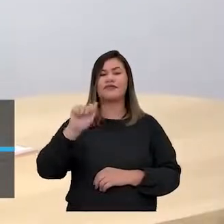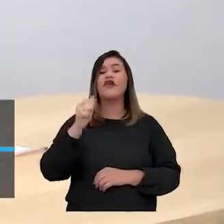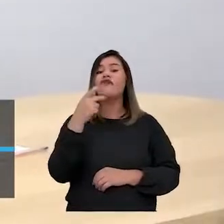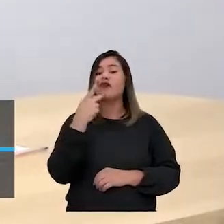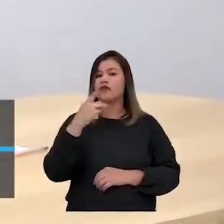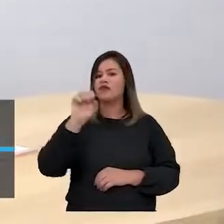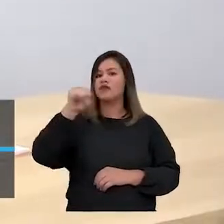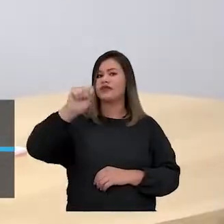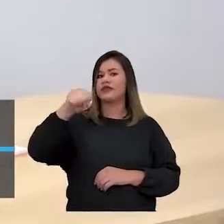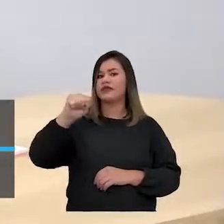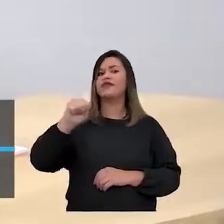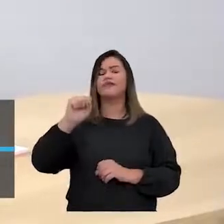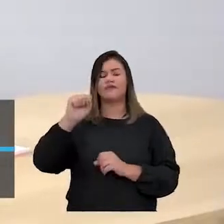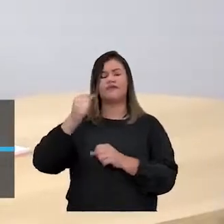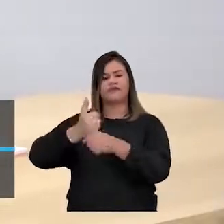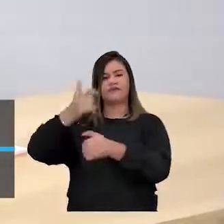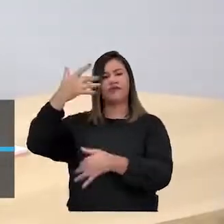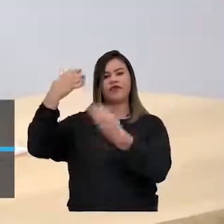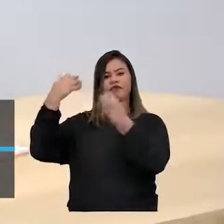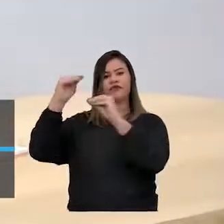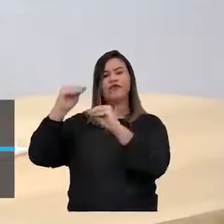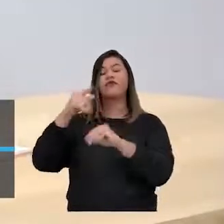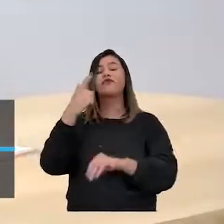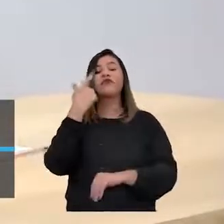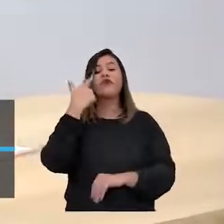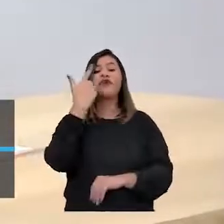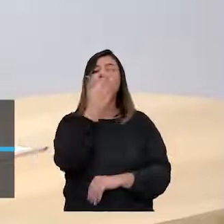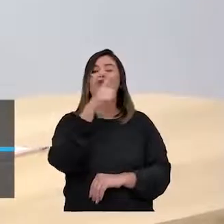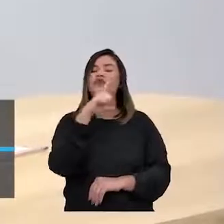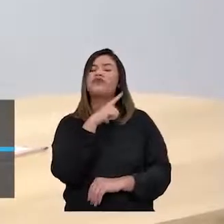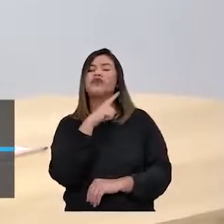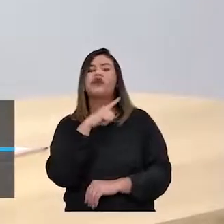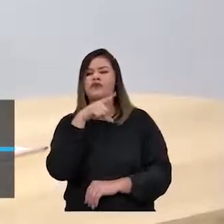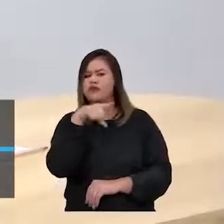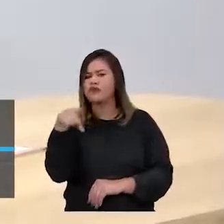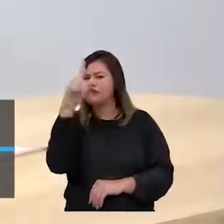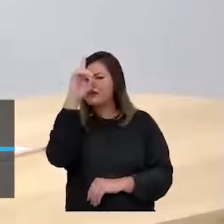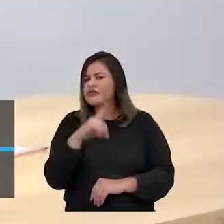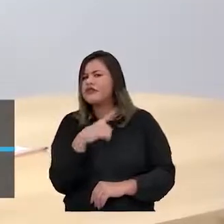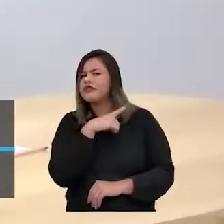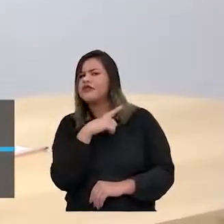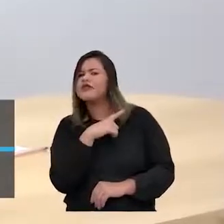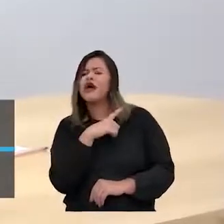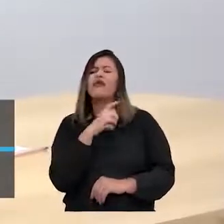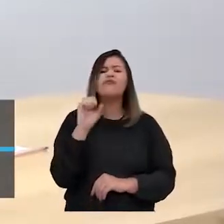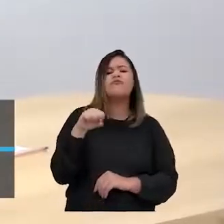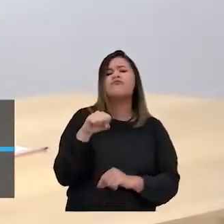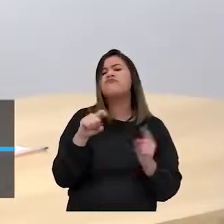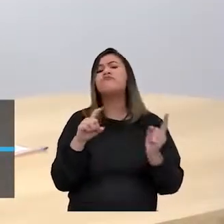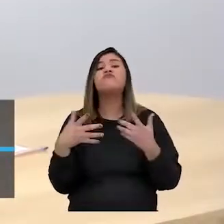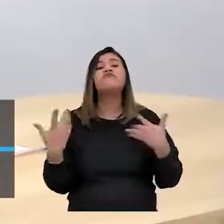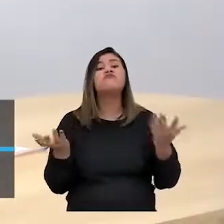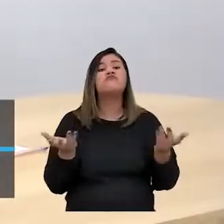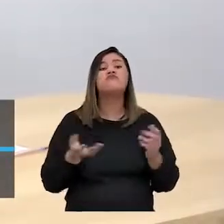será que mais algum aluno aqui acha que tem direitos? Será que vocês têm direitos? Eita, peraí.